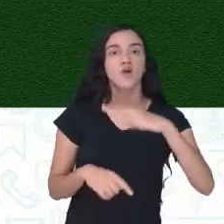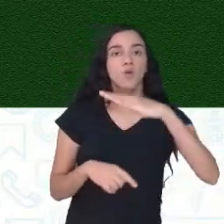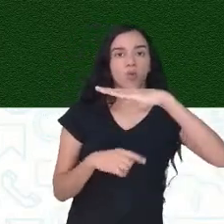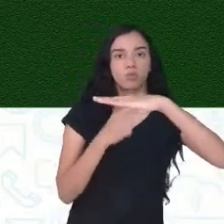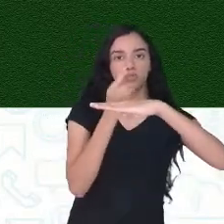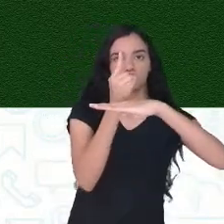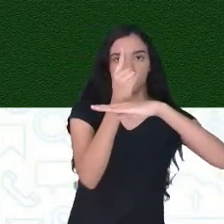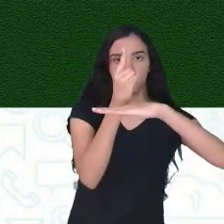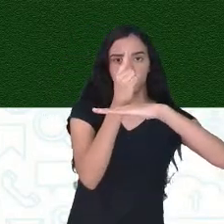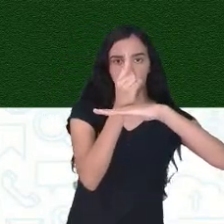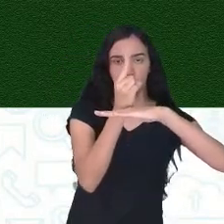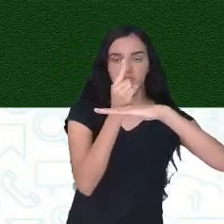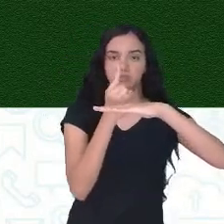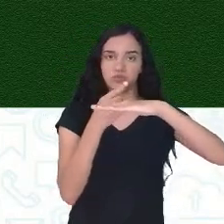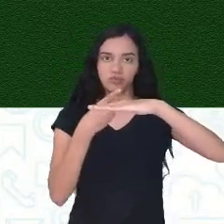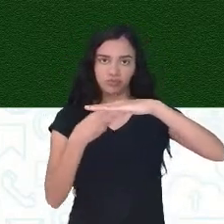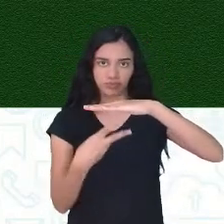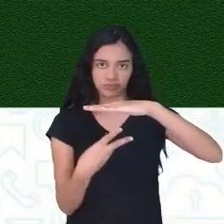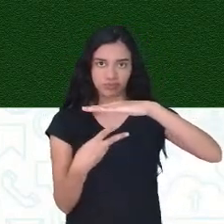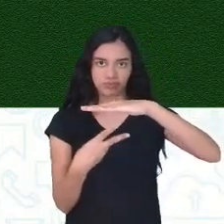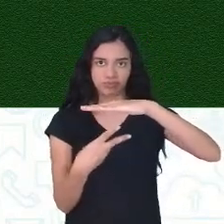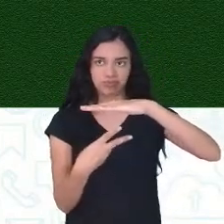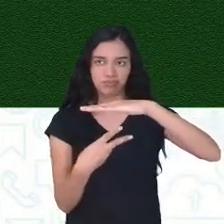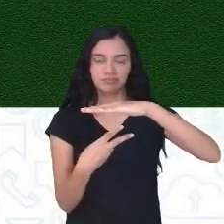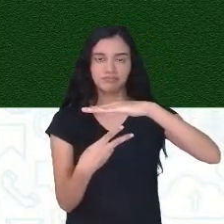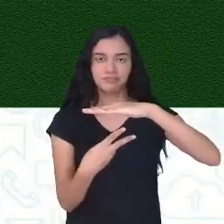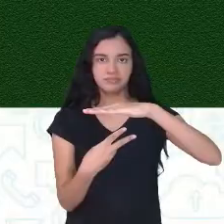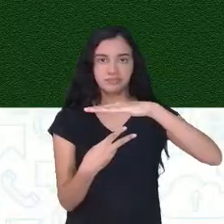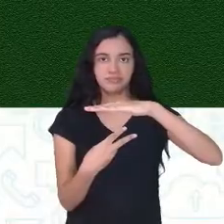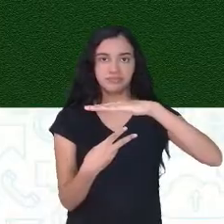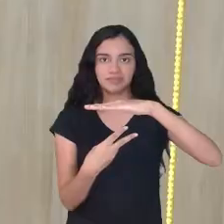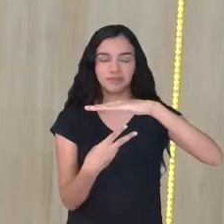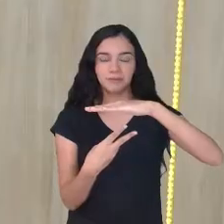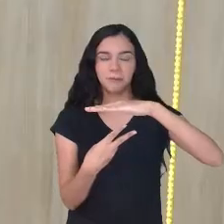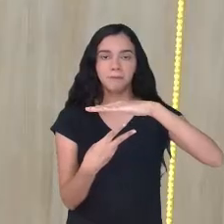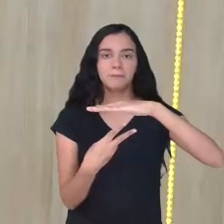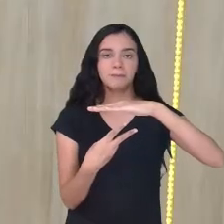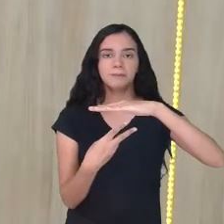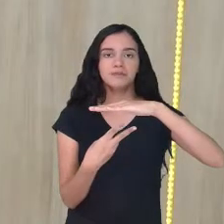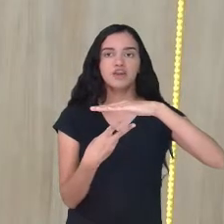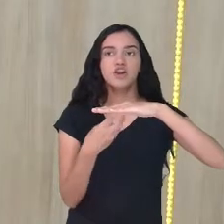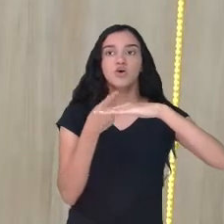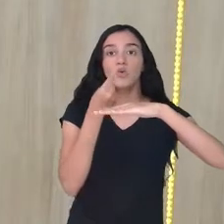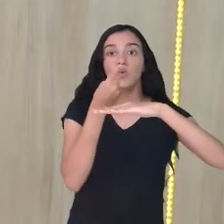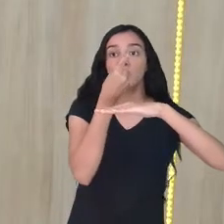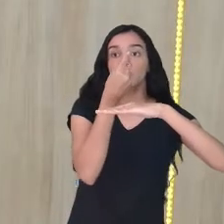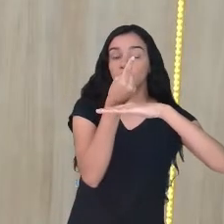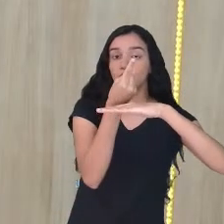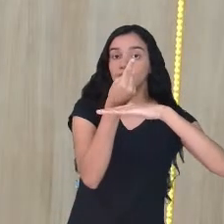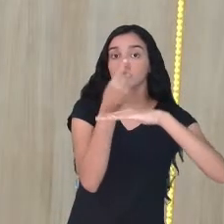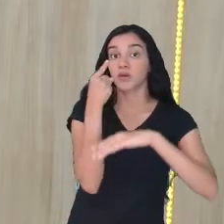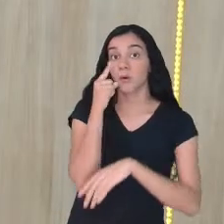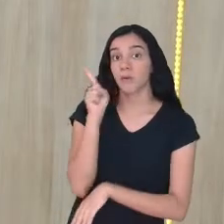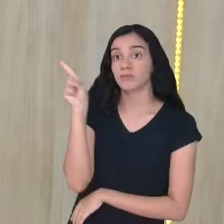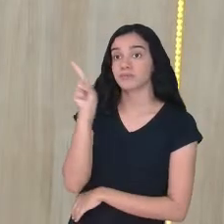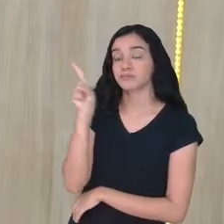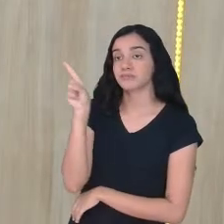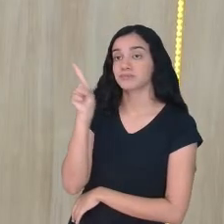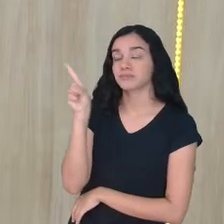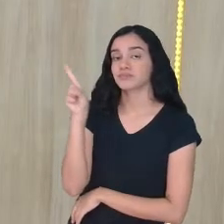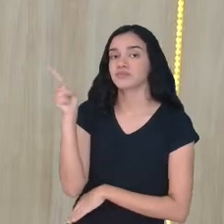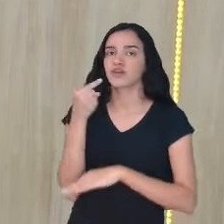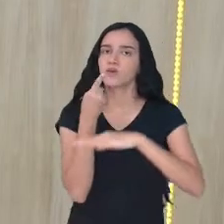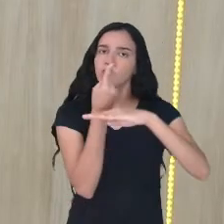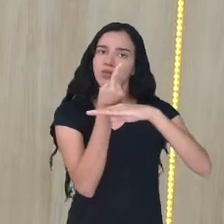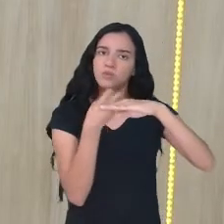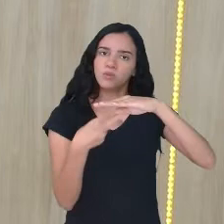amarelinho aí, e coloquei que está dividido por um pedacinho, 1 dividido